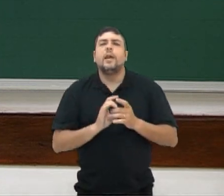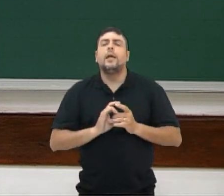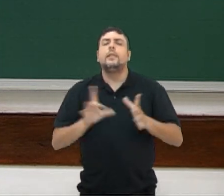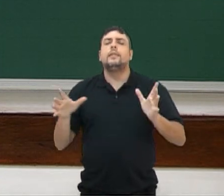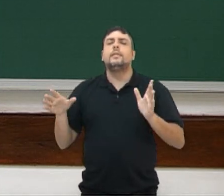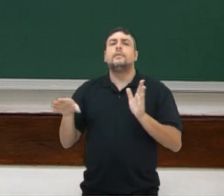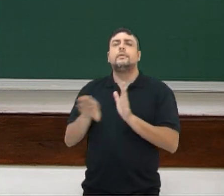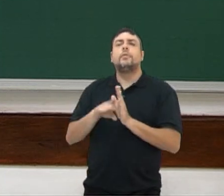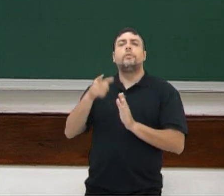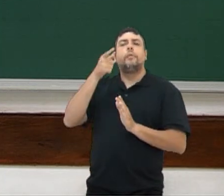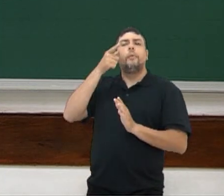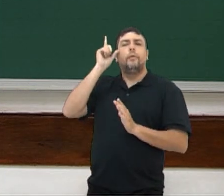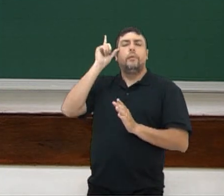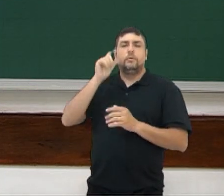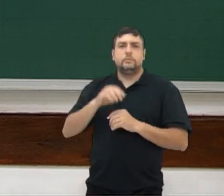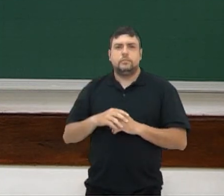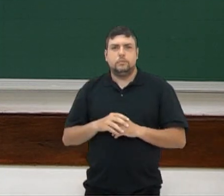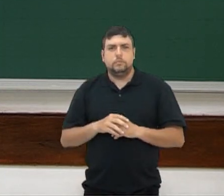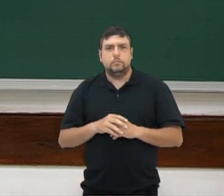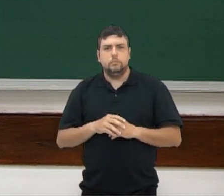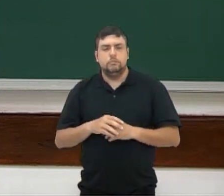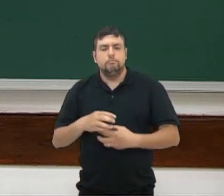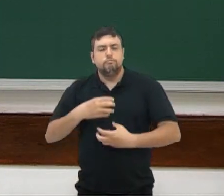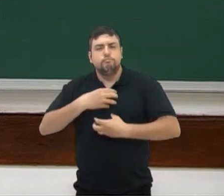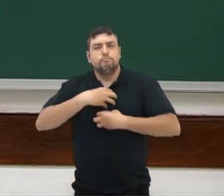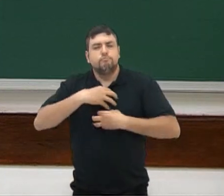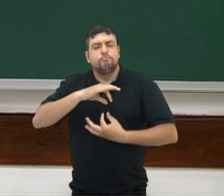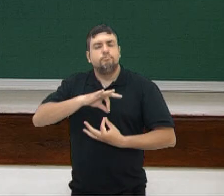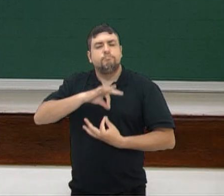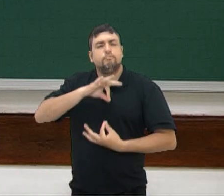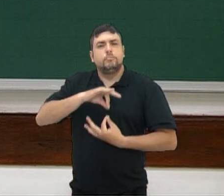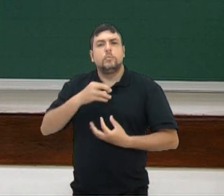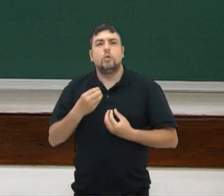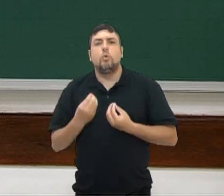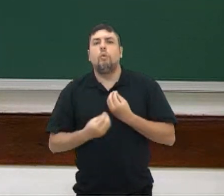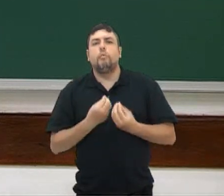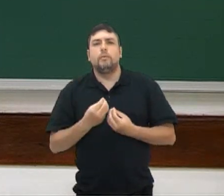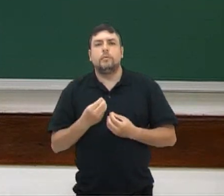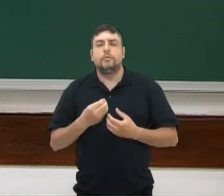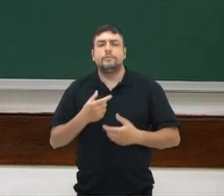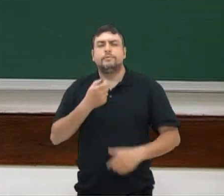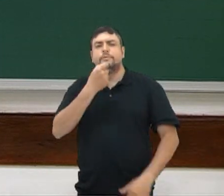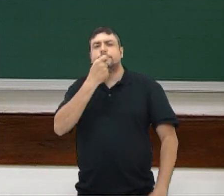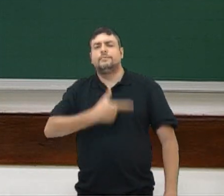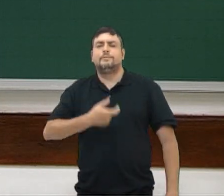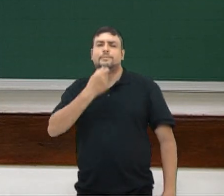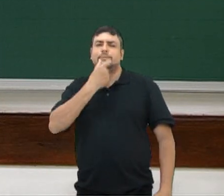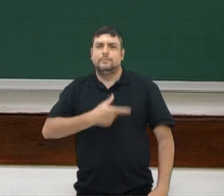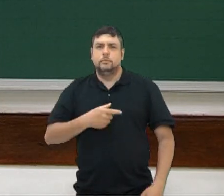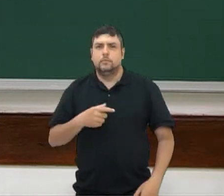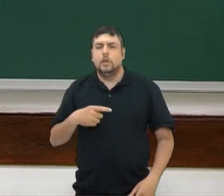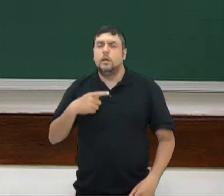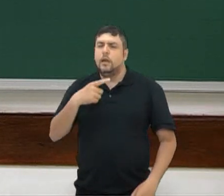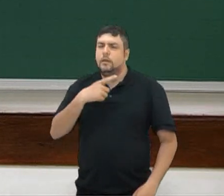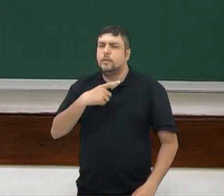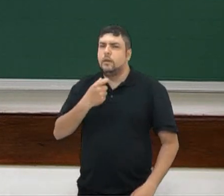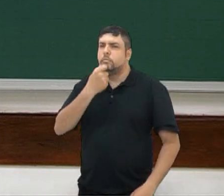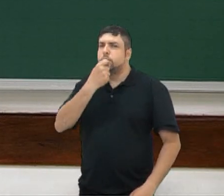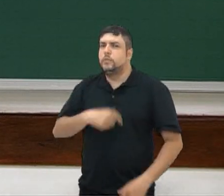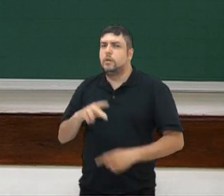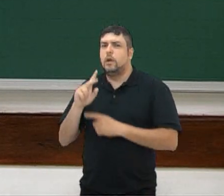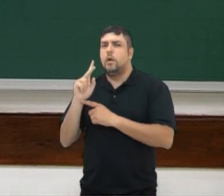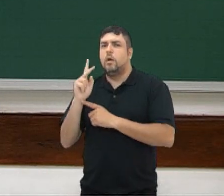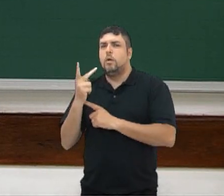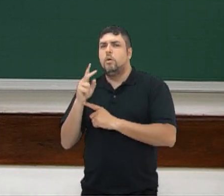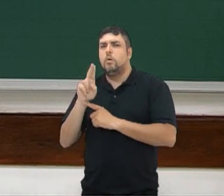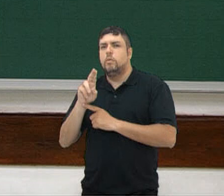de espírito é de humor. Você vai perceber aí, né, tem um senso de humor na forma como ele trabalha essas questões